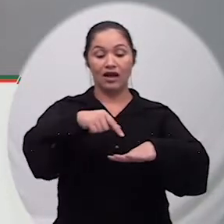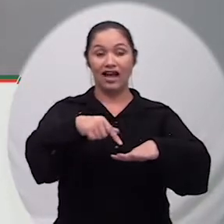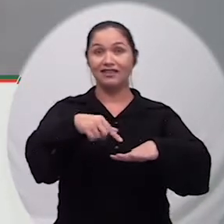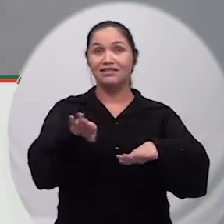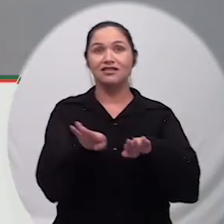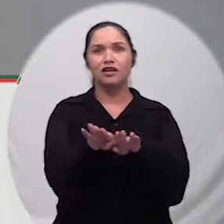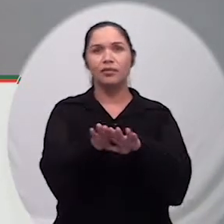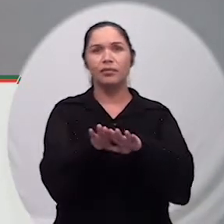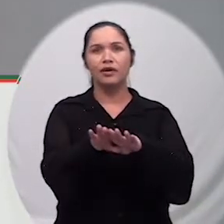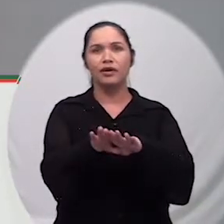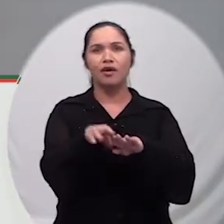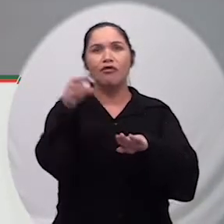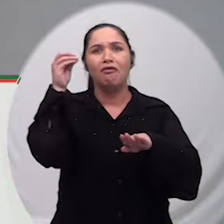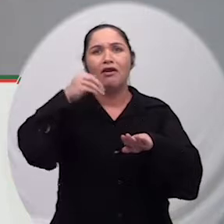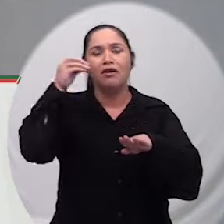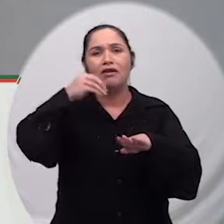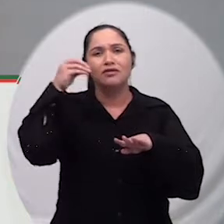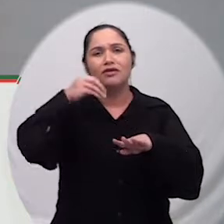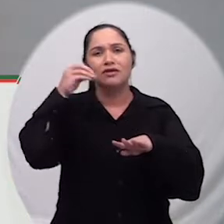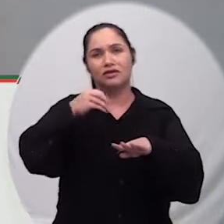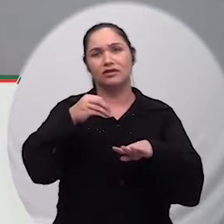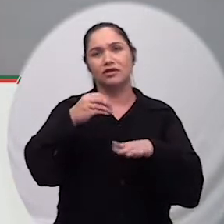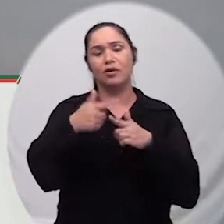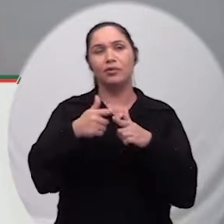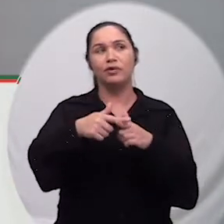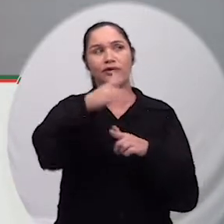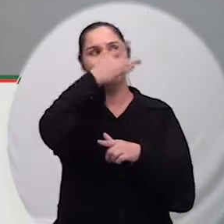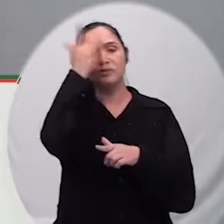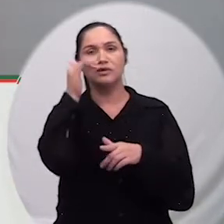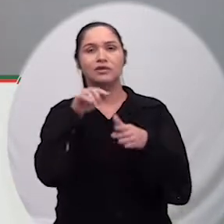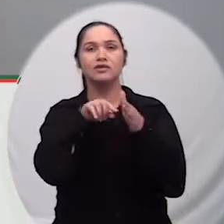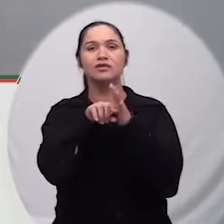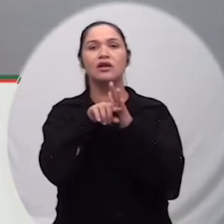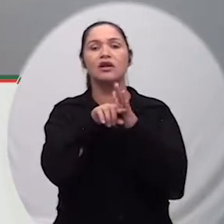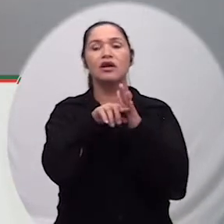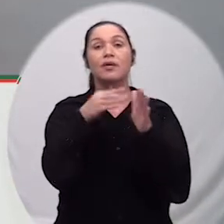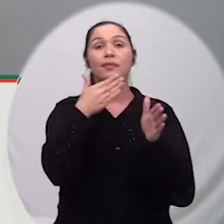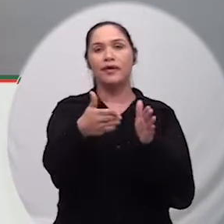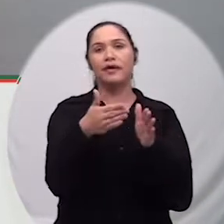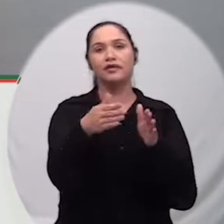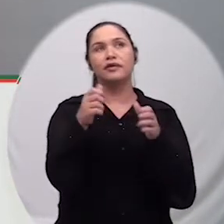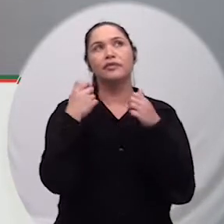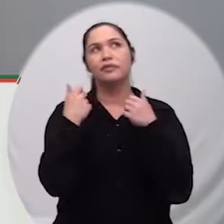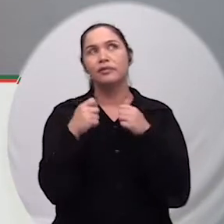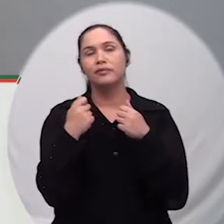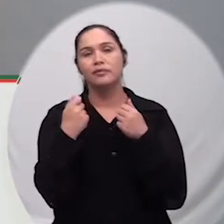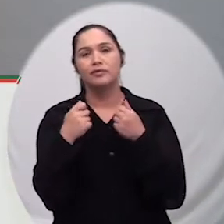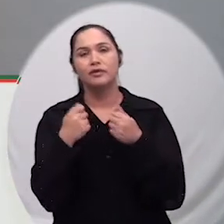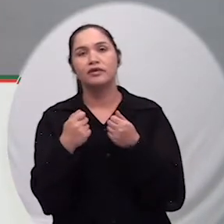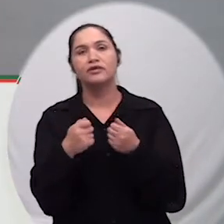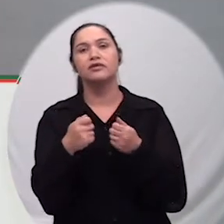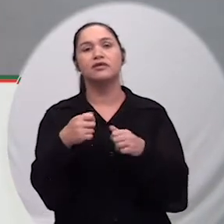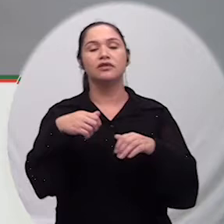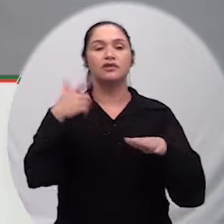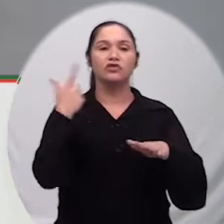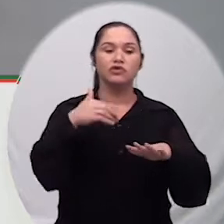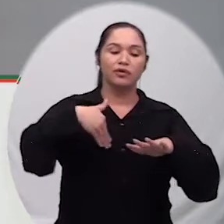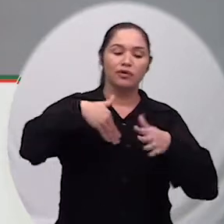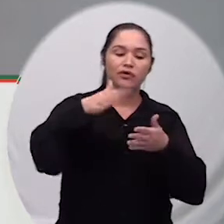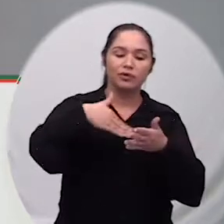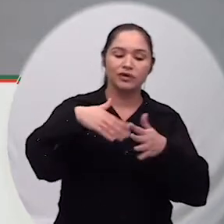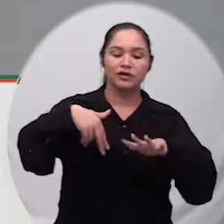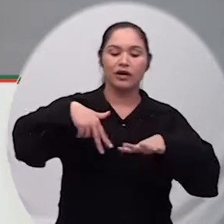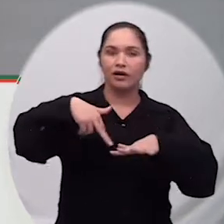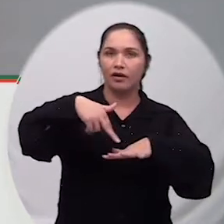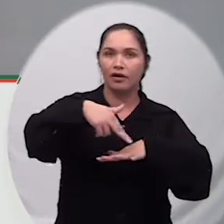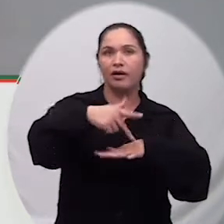dezenas, centenas de pedidos aqui, todo mundo pedindo para fazer até faixa elevada para poder ter aquela faixa de segurança ali, né? Todo mundo